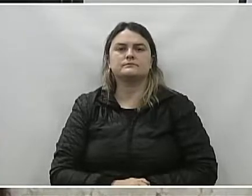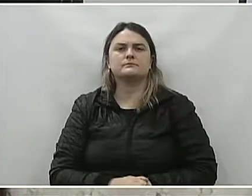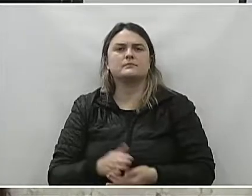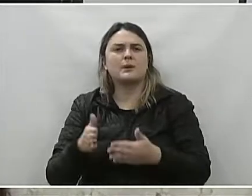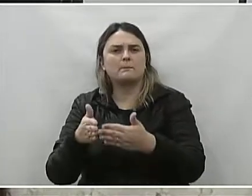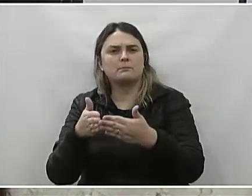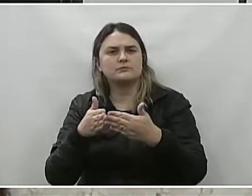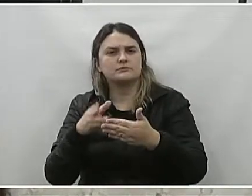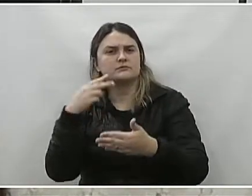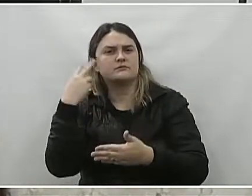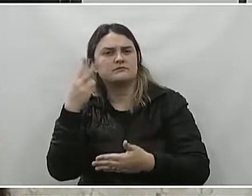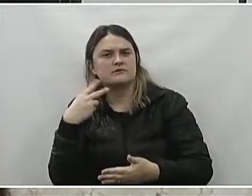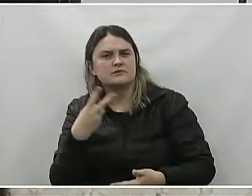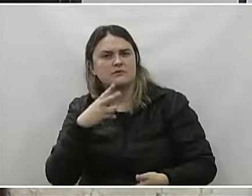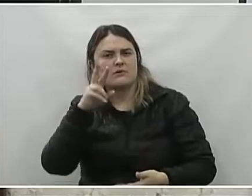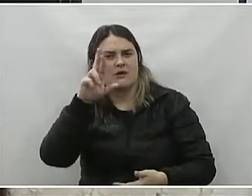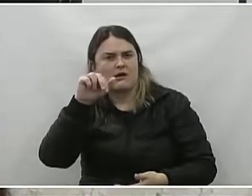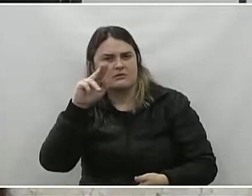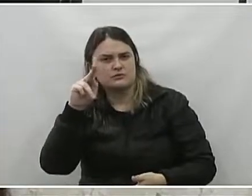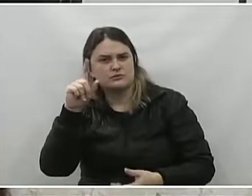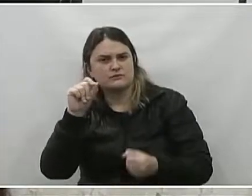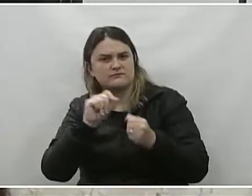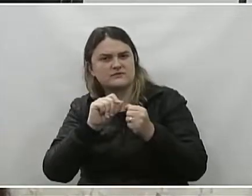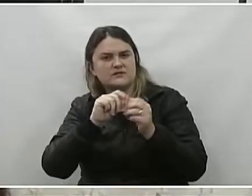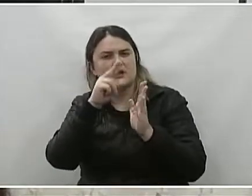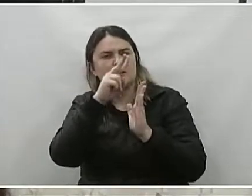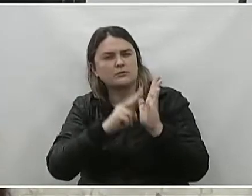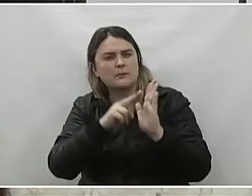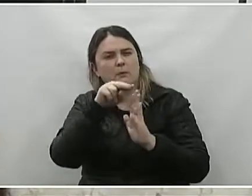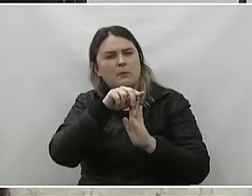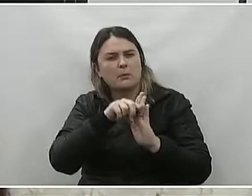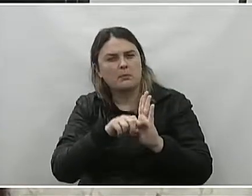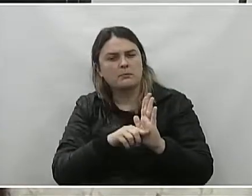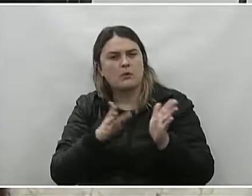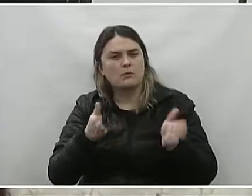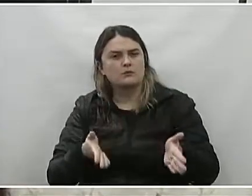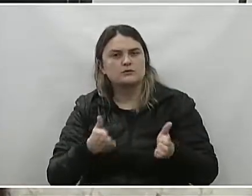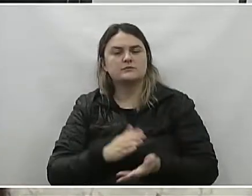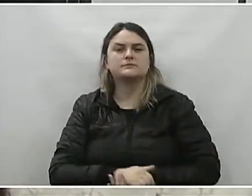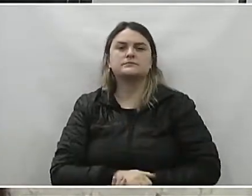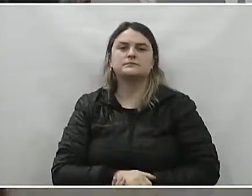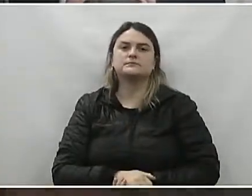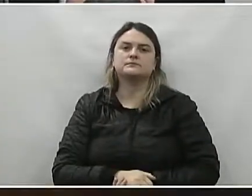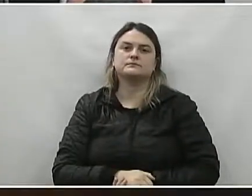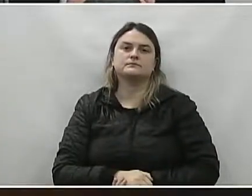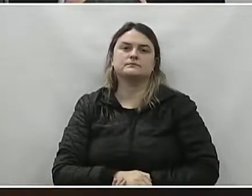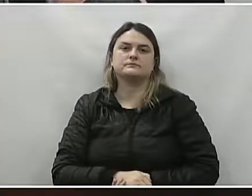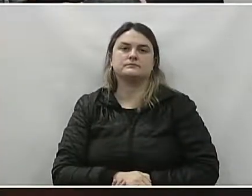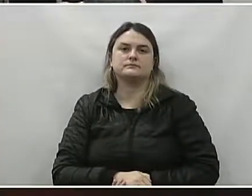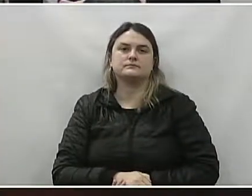Solicito ao vereador Valtir José Rático para que proceda a leitura da matéria constante no expediente do dia.